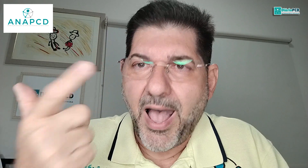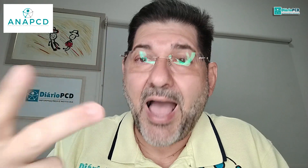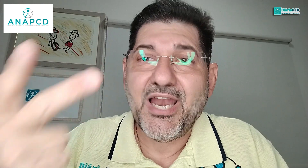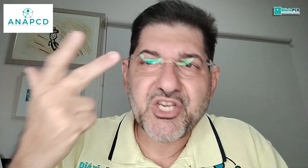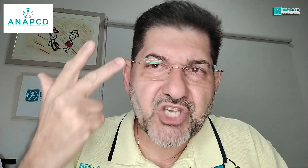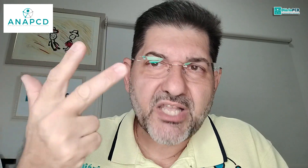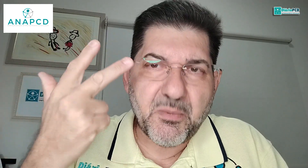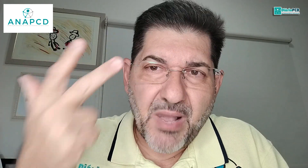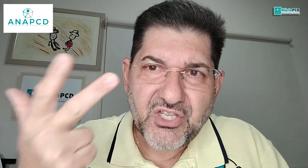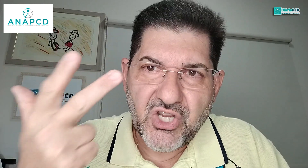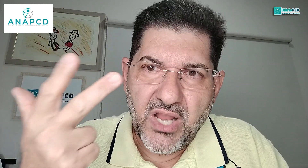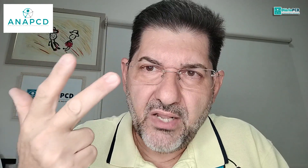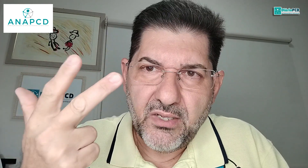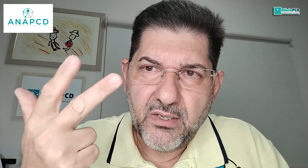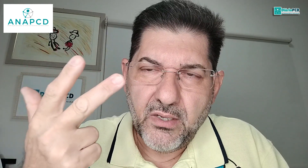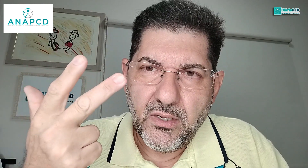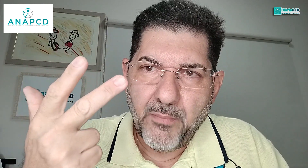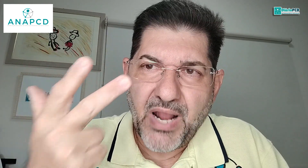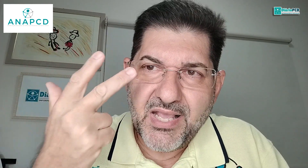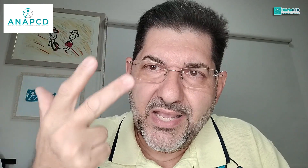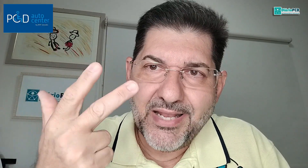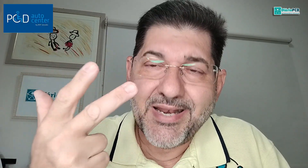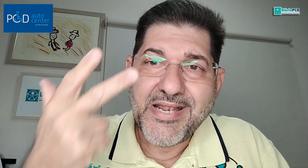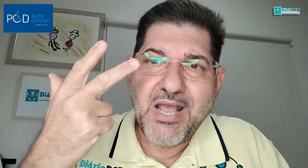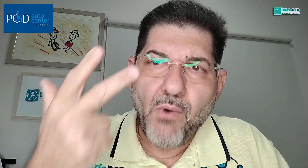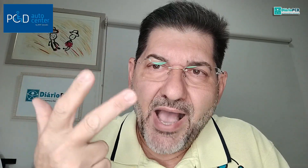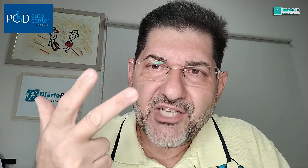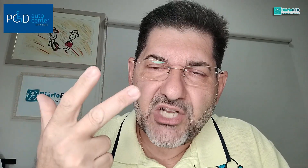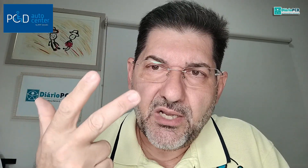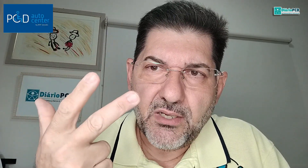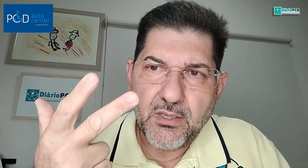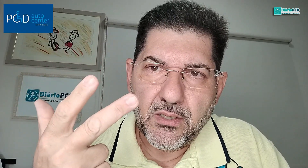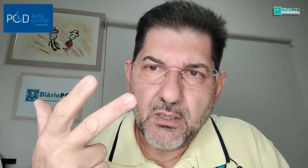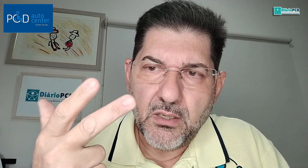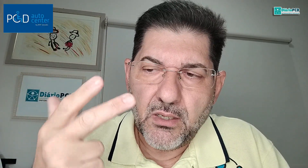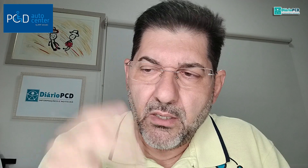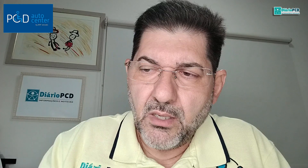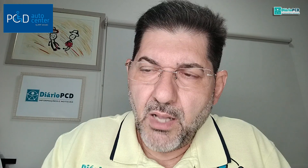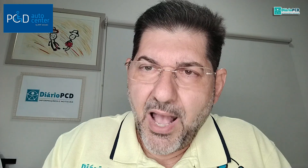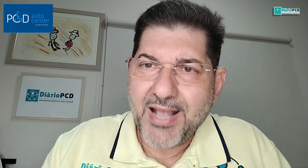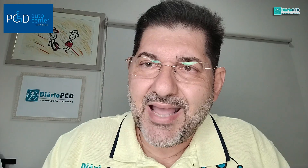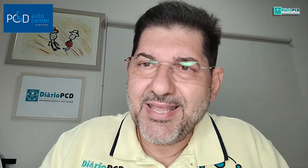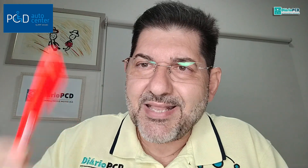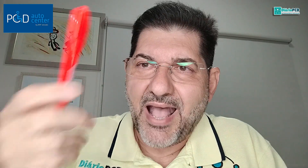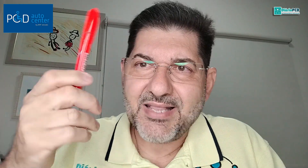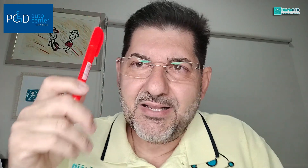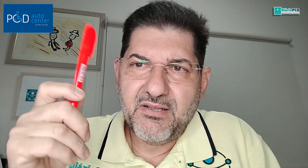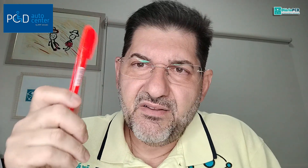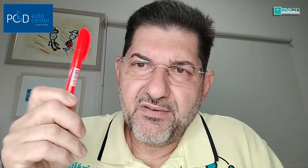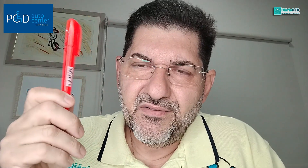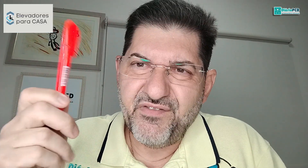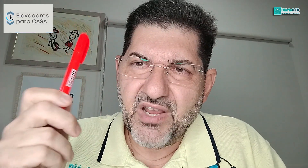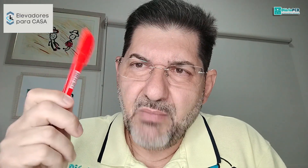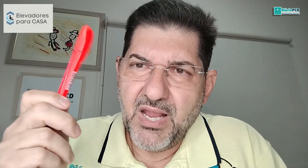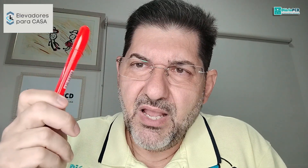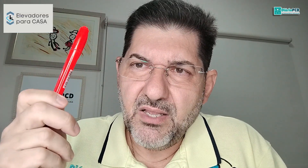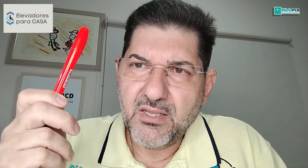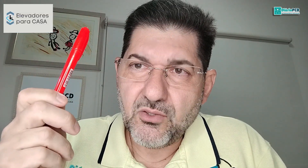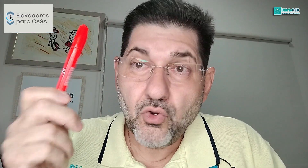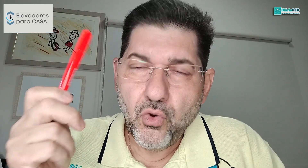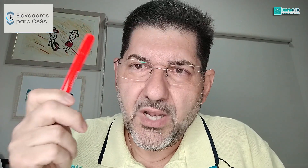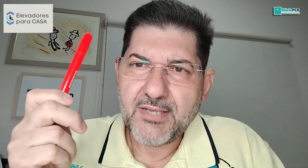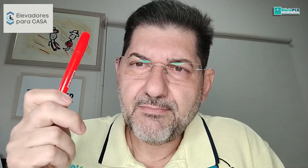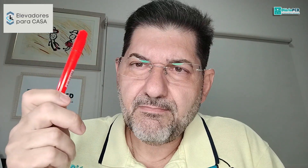República, Alexandre Padilha, para que não haja a canetada